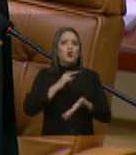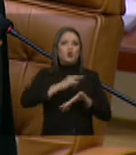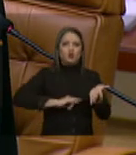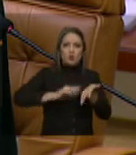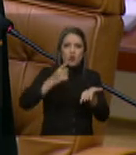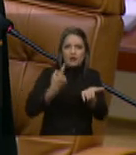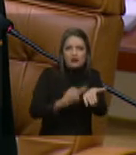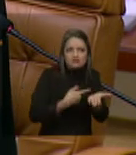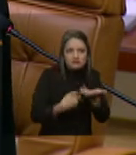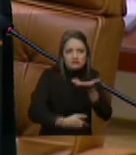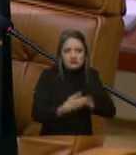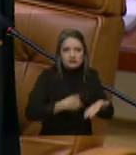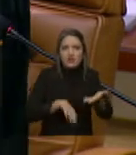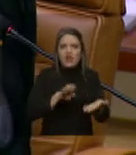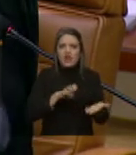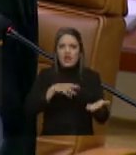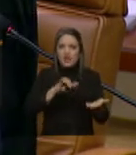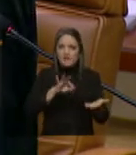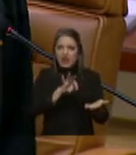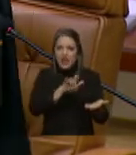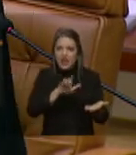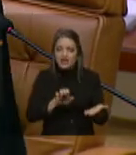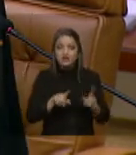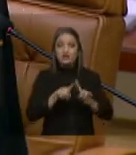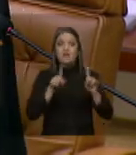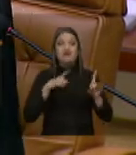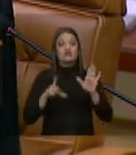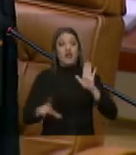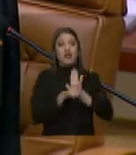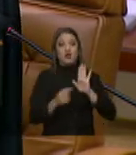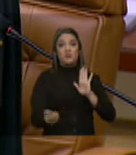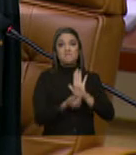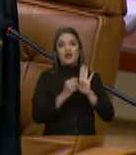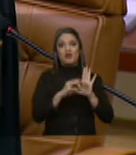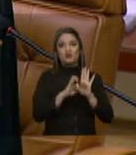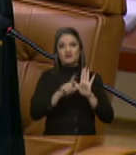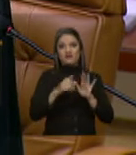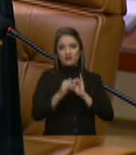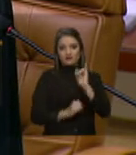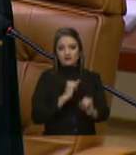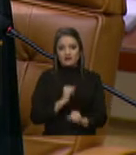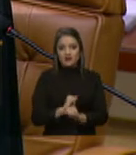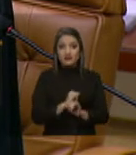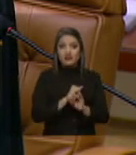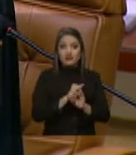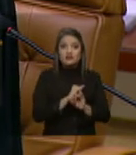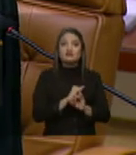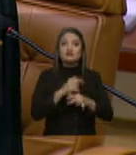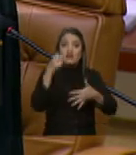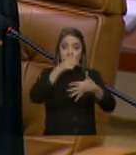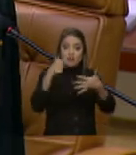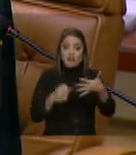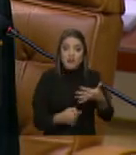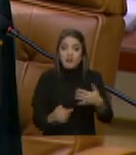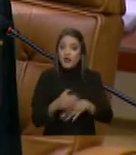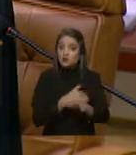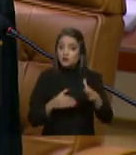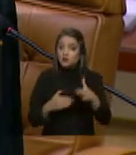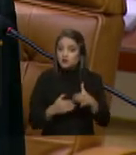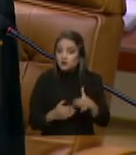internet também deve servir de base para justificar a obrigação atendimento de todas as requisições feitas